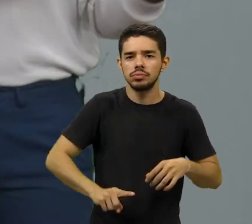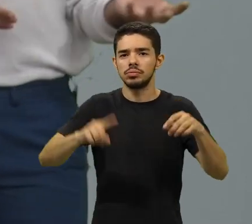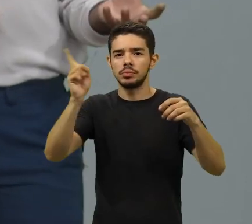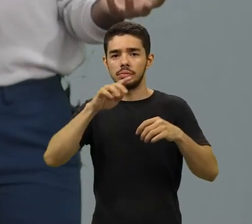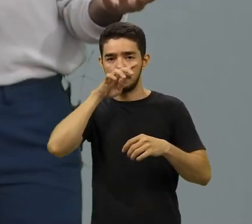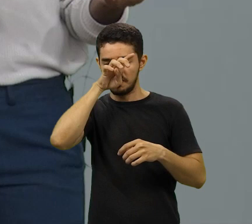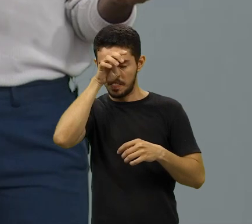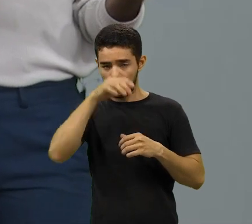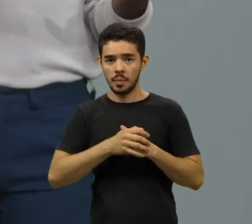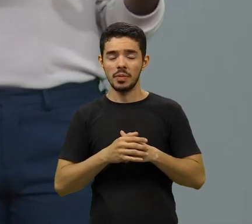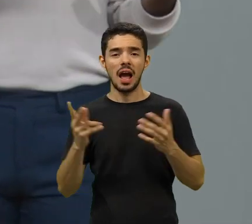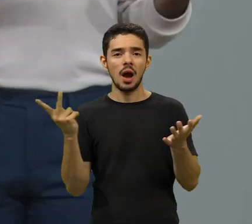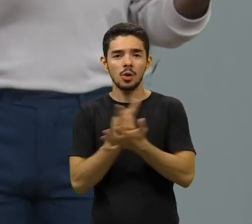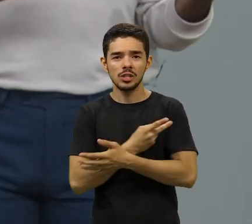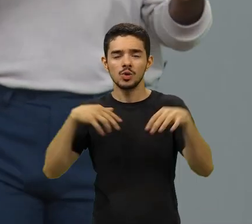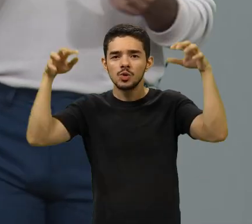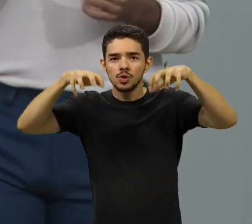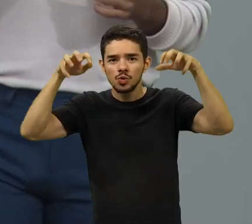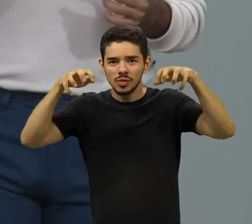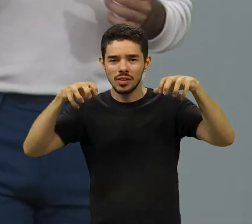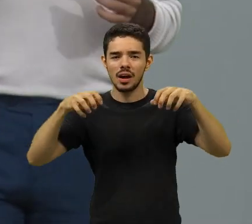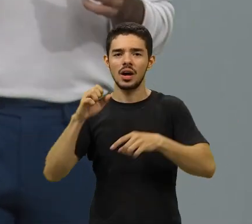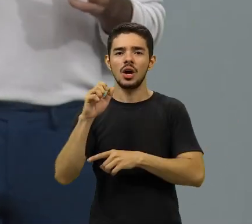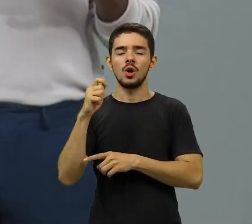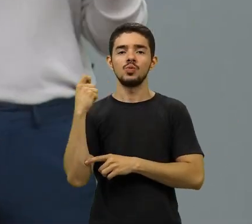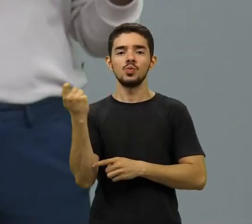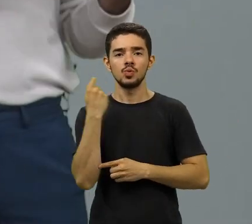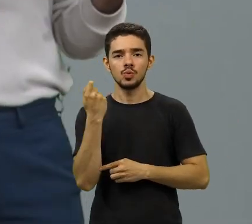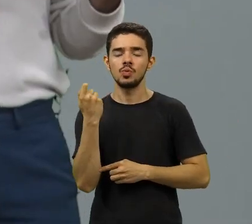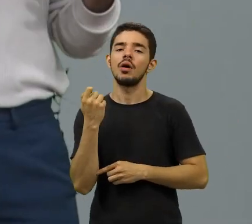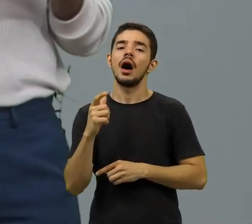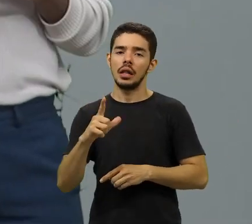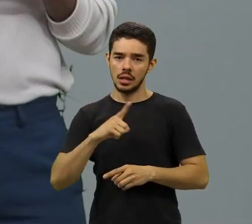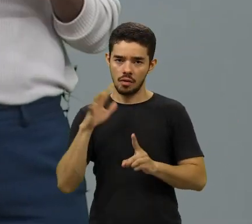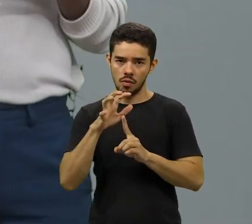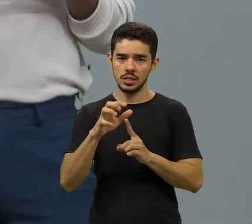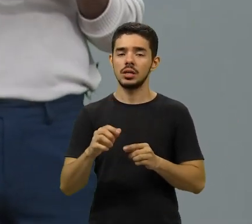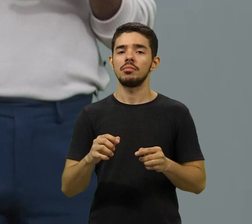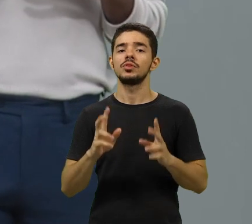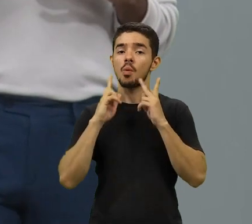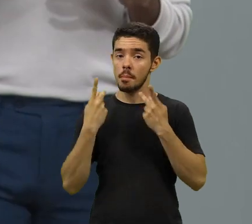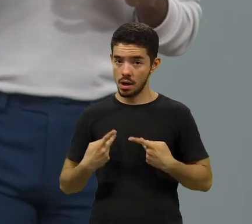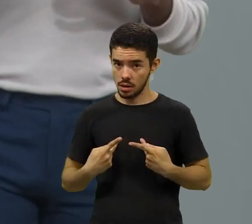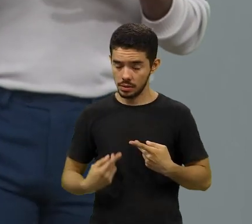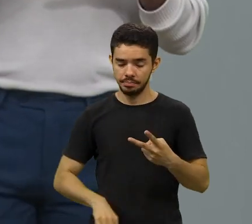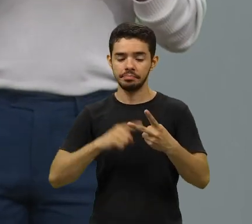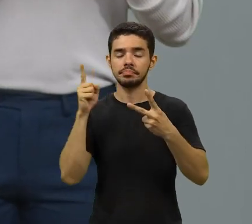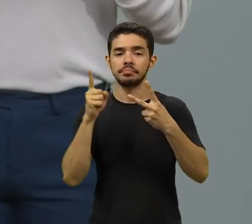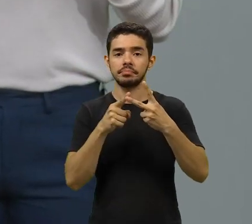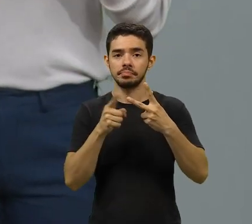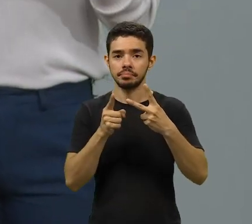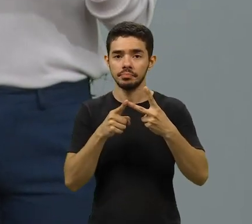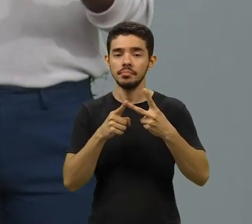de chuva que tem ocorrido é justamente, primeiro, por conta da ação do homem na natureza e, segundo, por